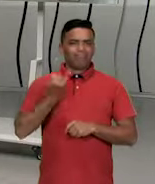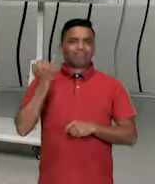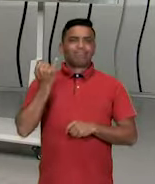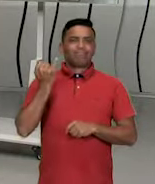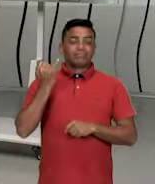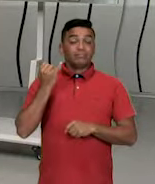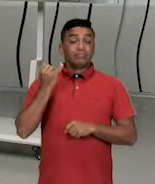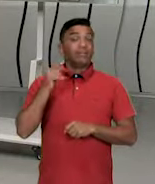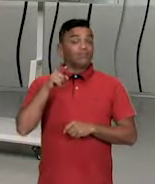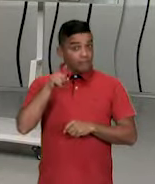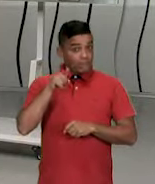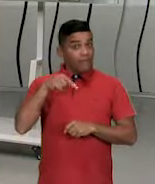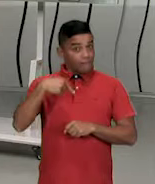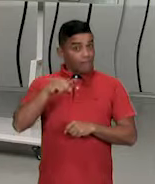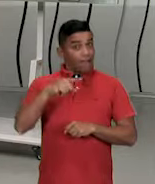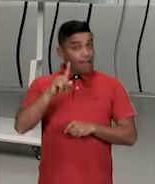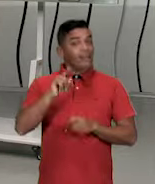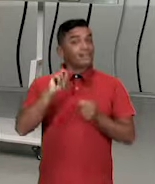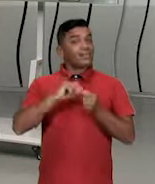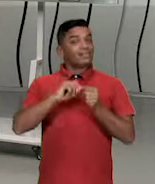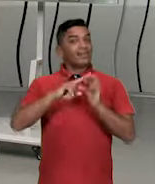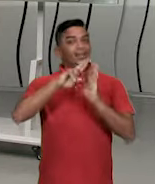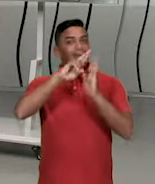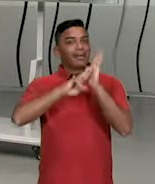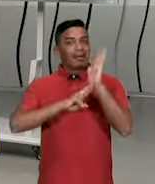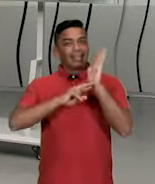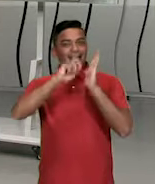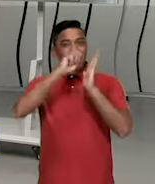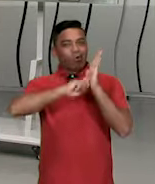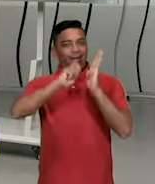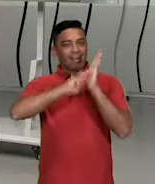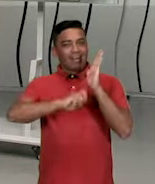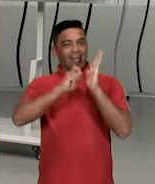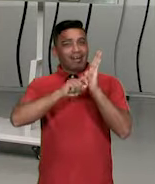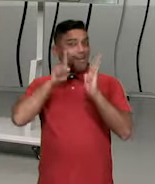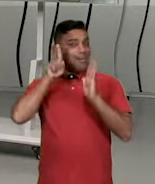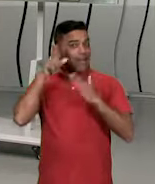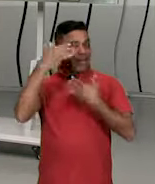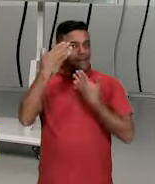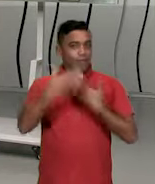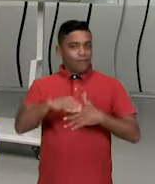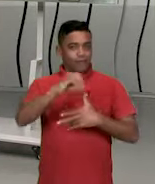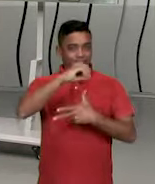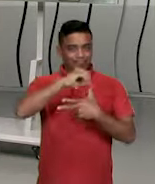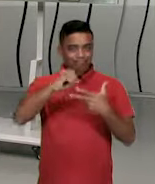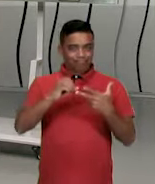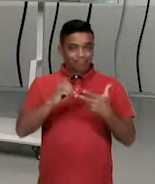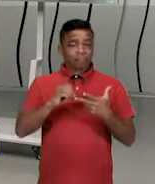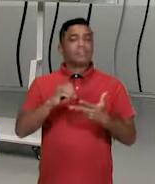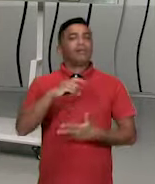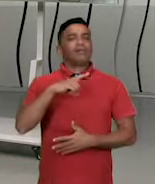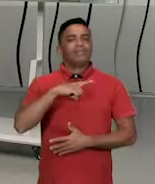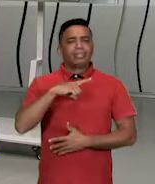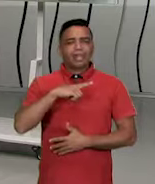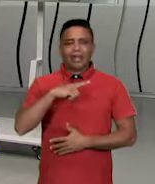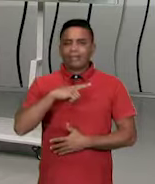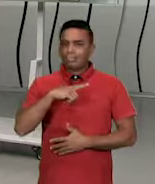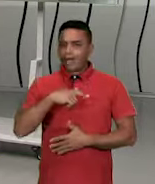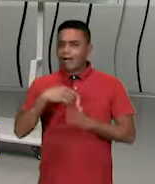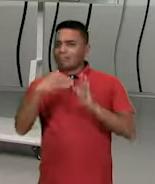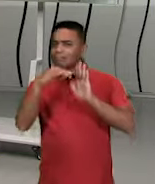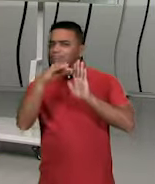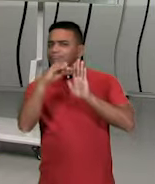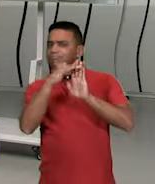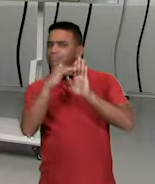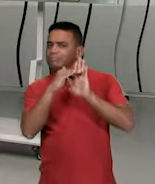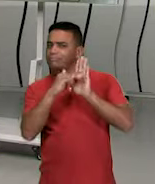para quem vai produzir a redação do Enem. Então, nós temos tido